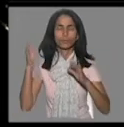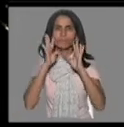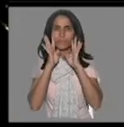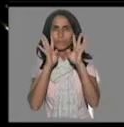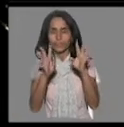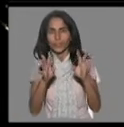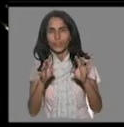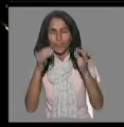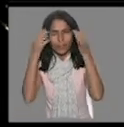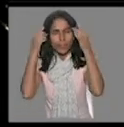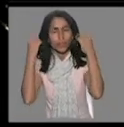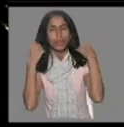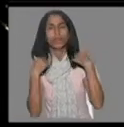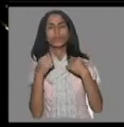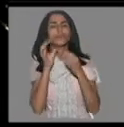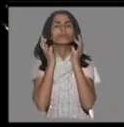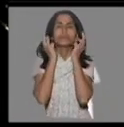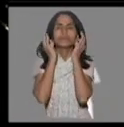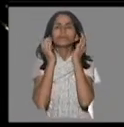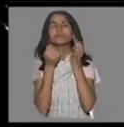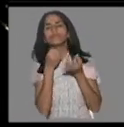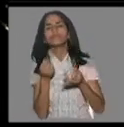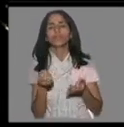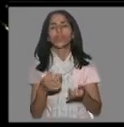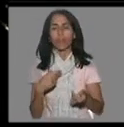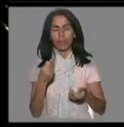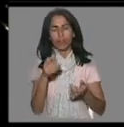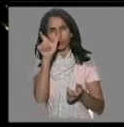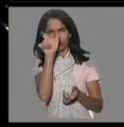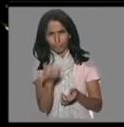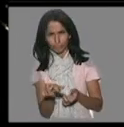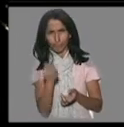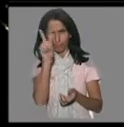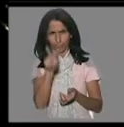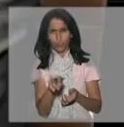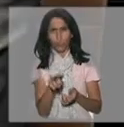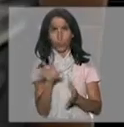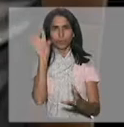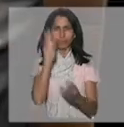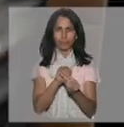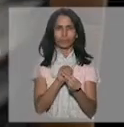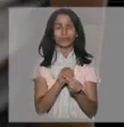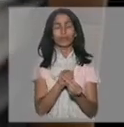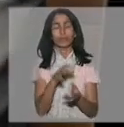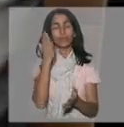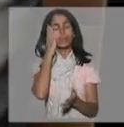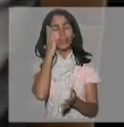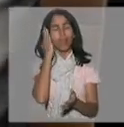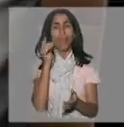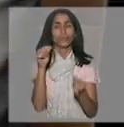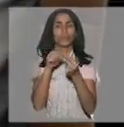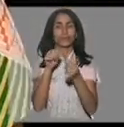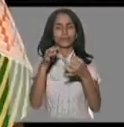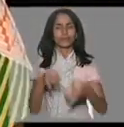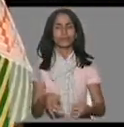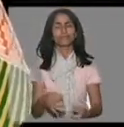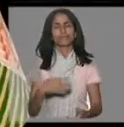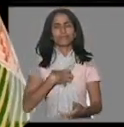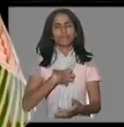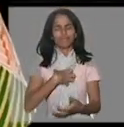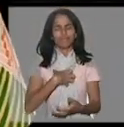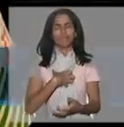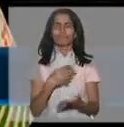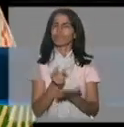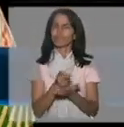primeiro. o acessório que você usa, diz muito sobre você, Exatamente. do que você pensa, da tua atitude, né? E eu sempre tive isso